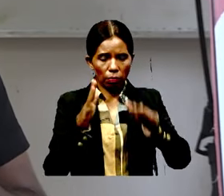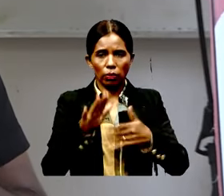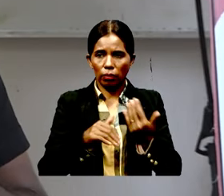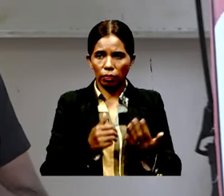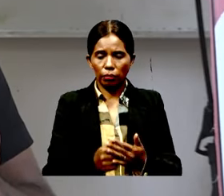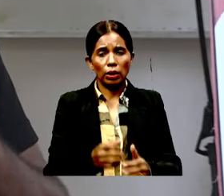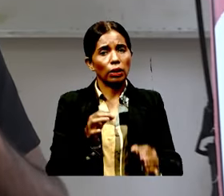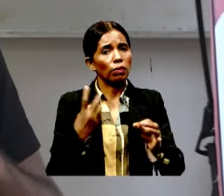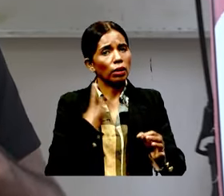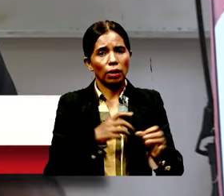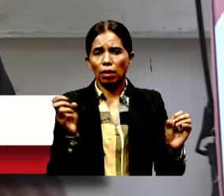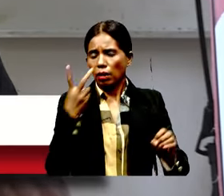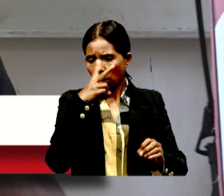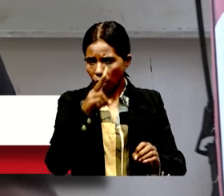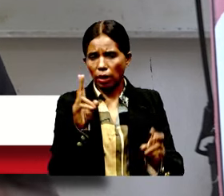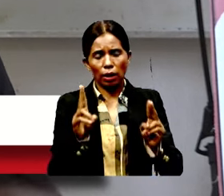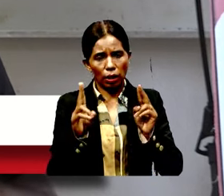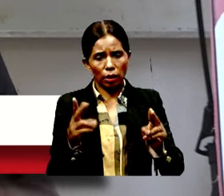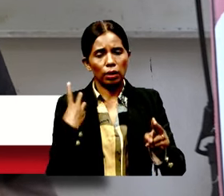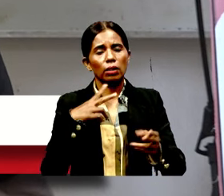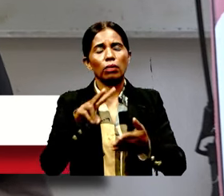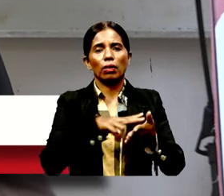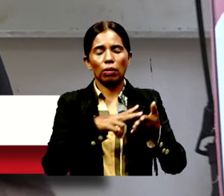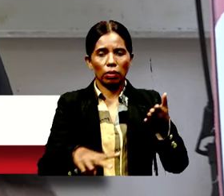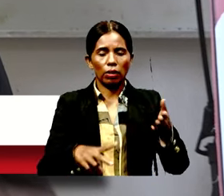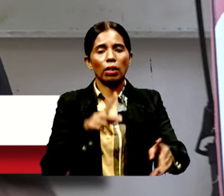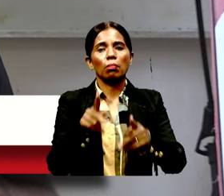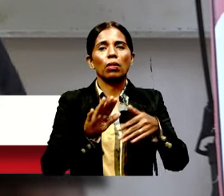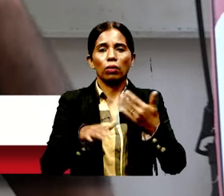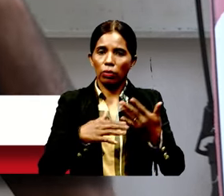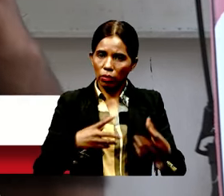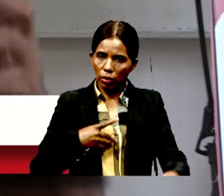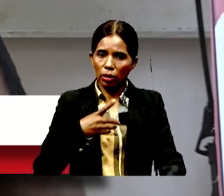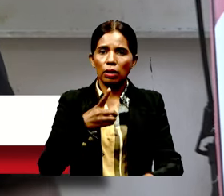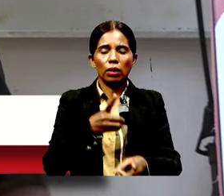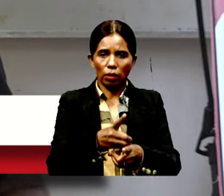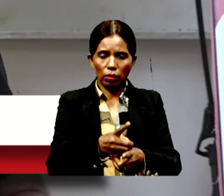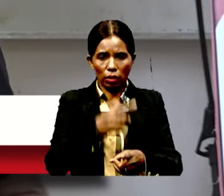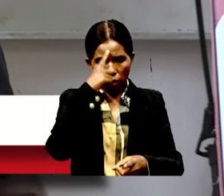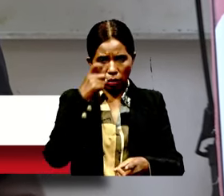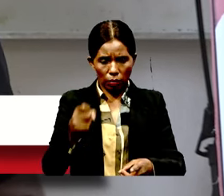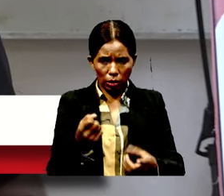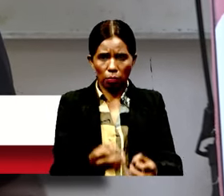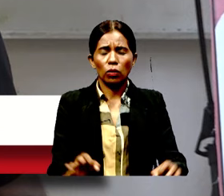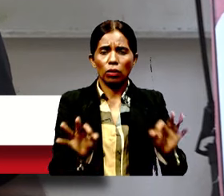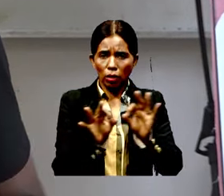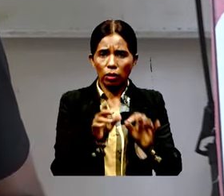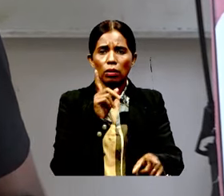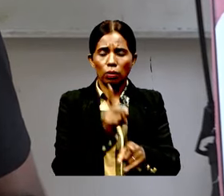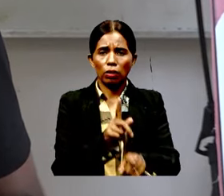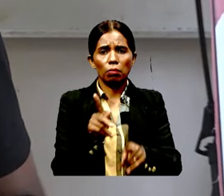rei de lalais, significa que ita viola ona em nenhum direito. Ya? Tamba ita nene é essencial teves para em ato